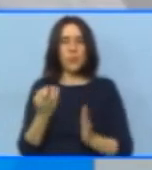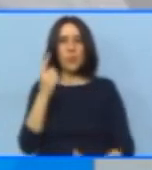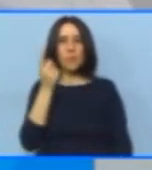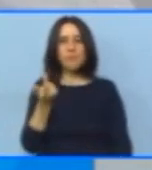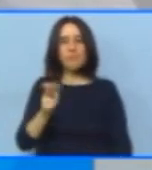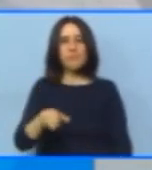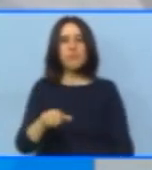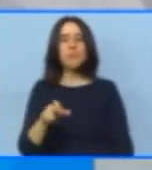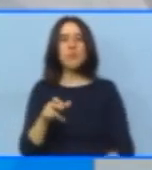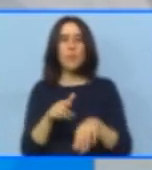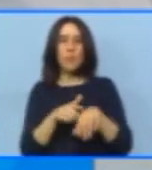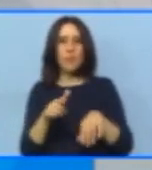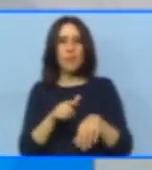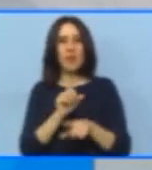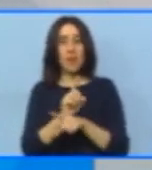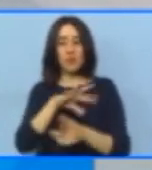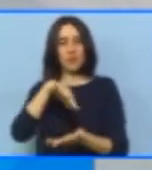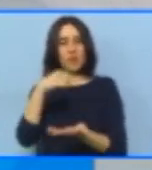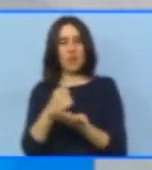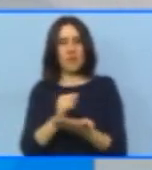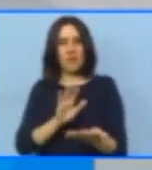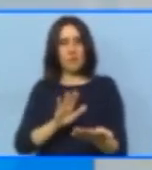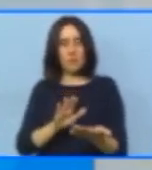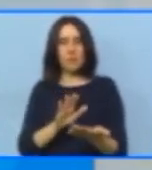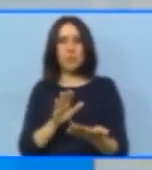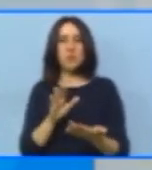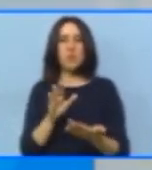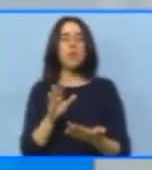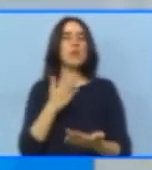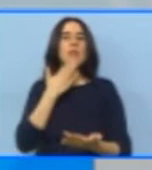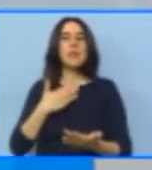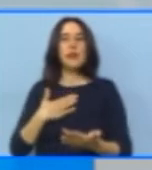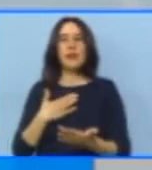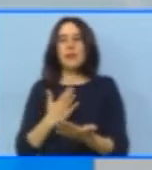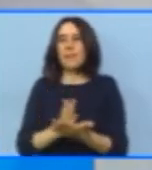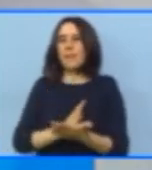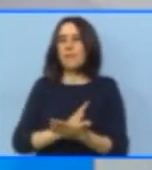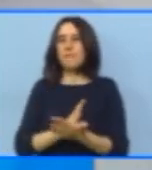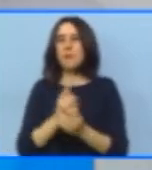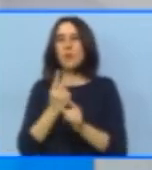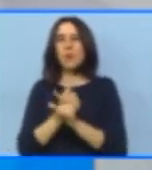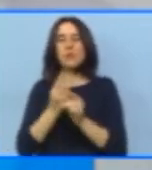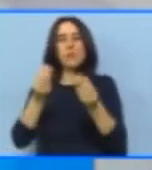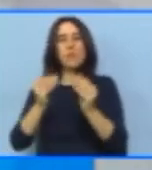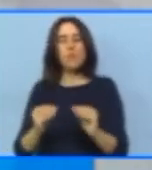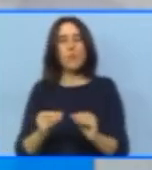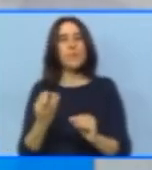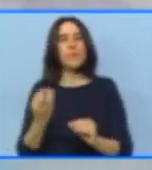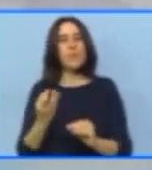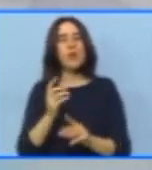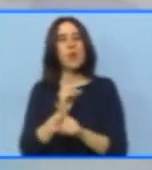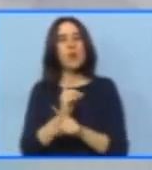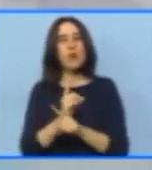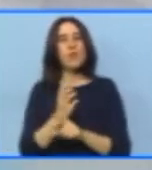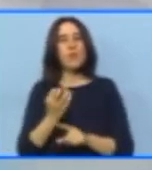episódio que, no momento em que estávamos a terminar, nos deixou hesitantes em relação a algumas coisas que escrevíamos, que foi a